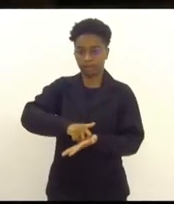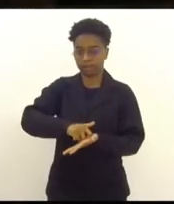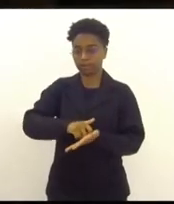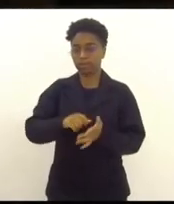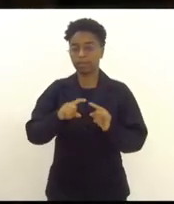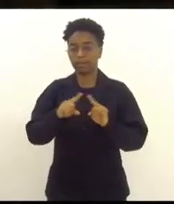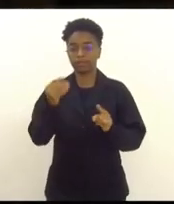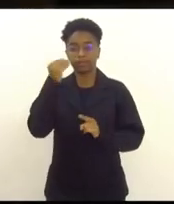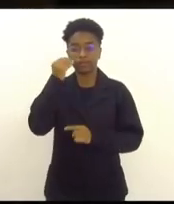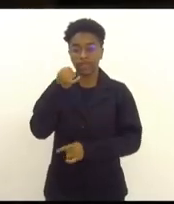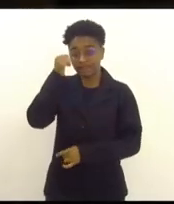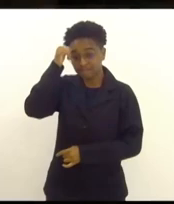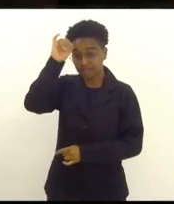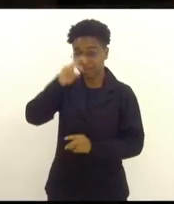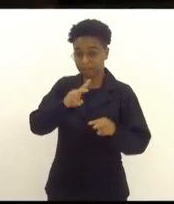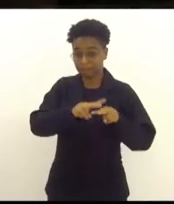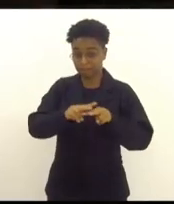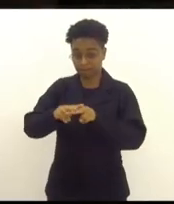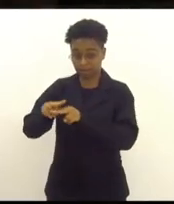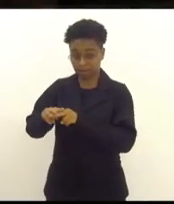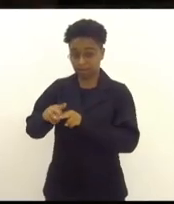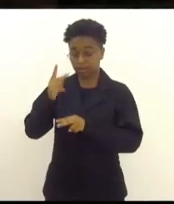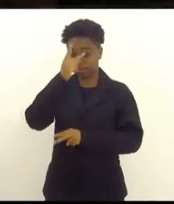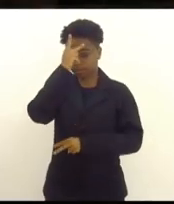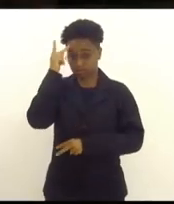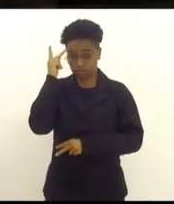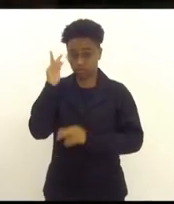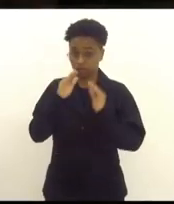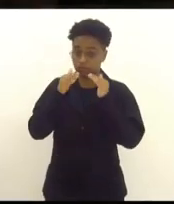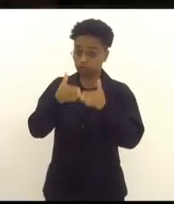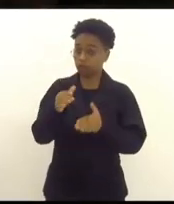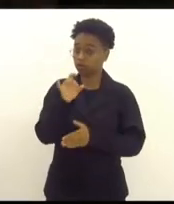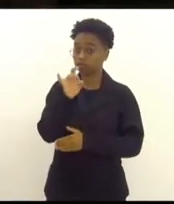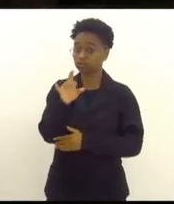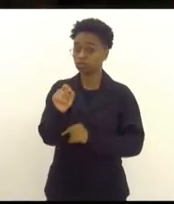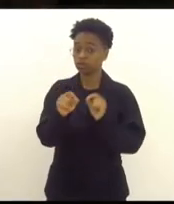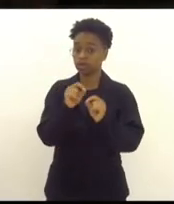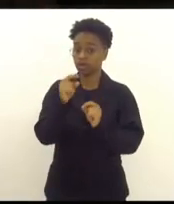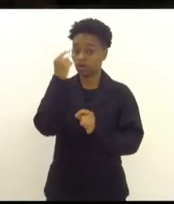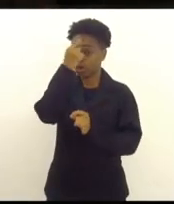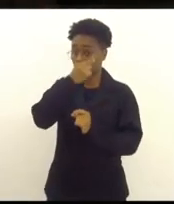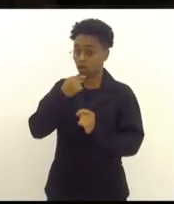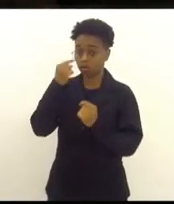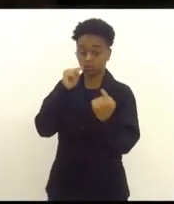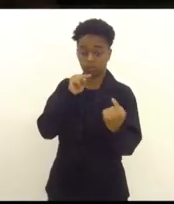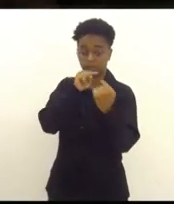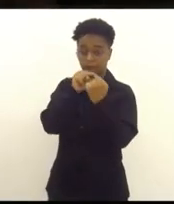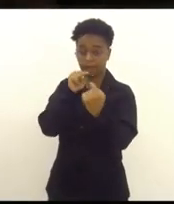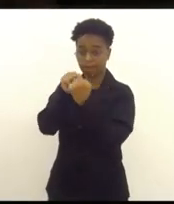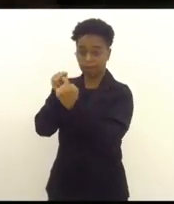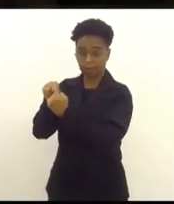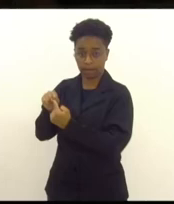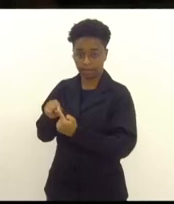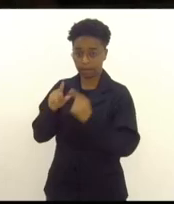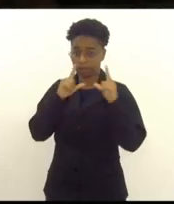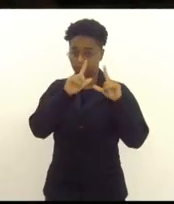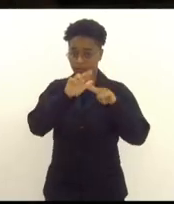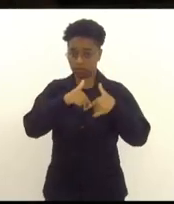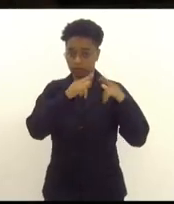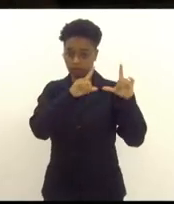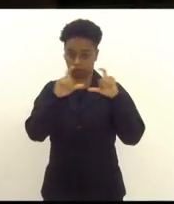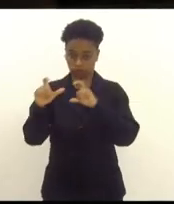prender ninguém baseado um único exclusivamente em reconhecimento fotográfico